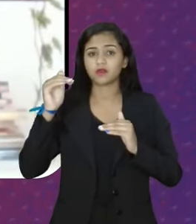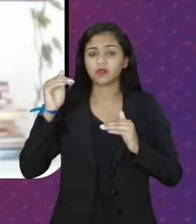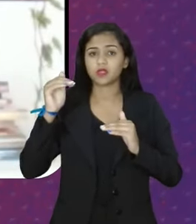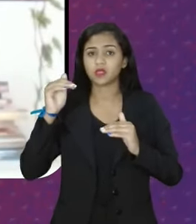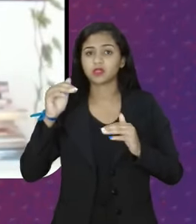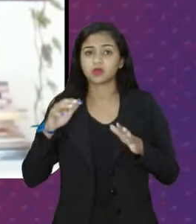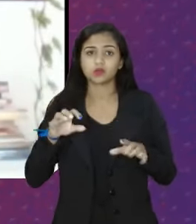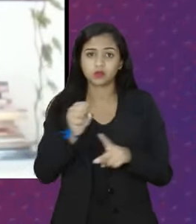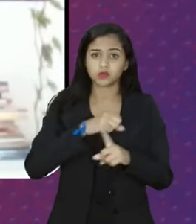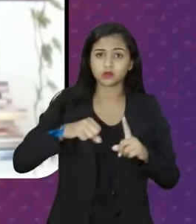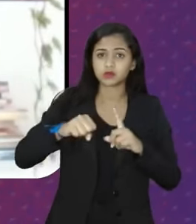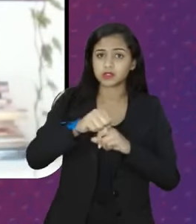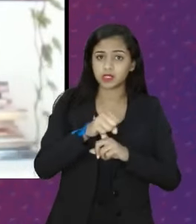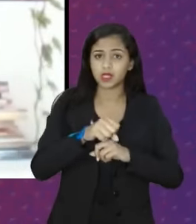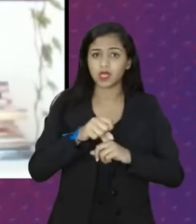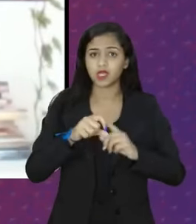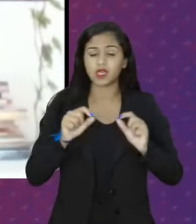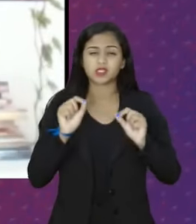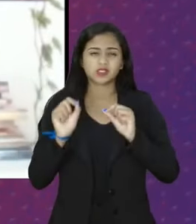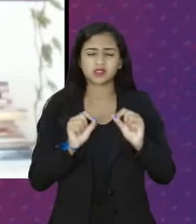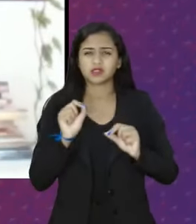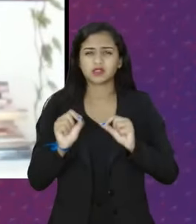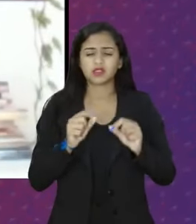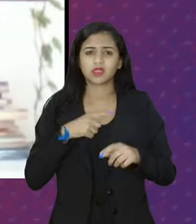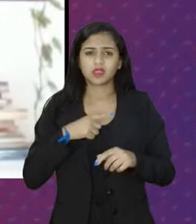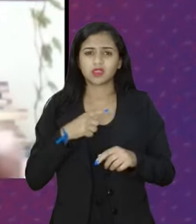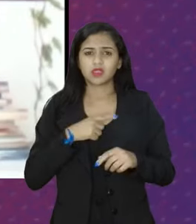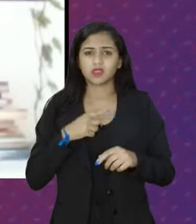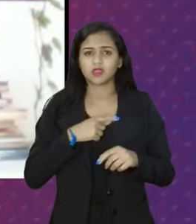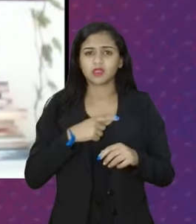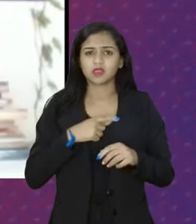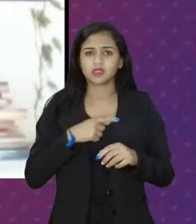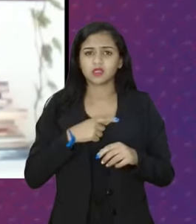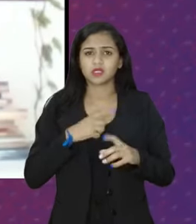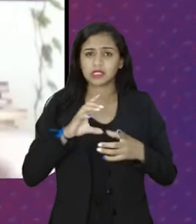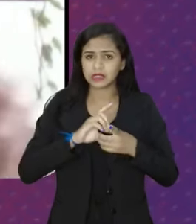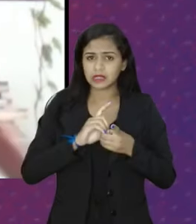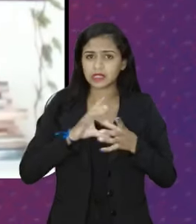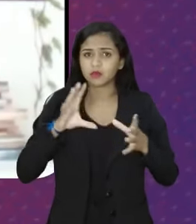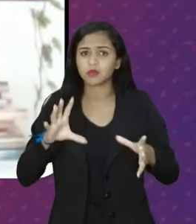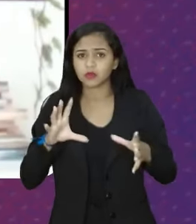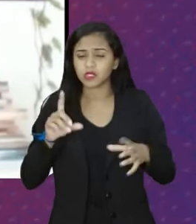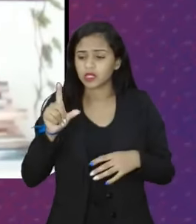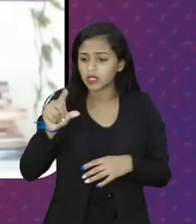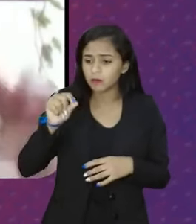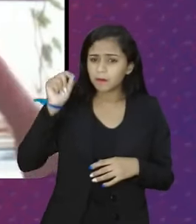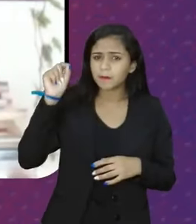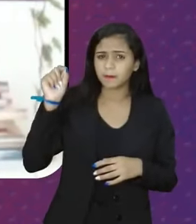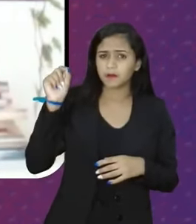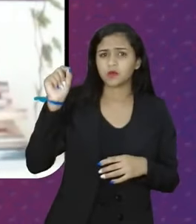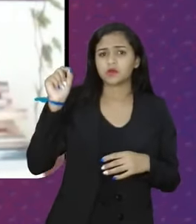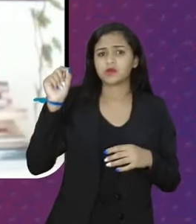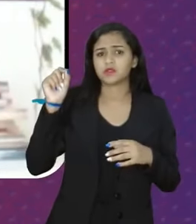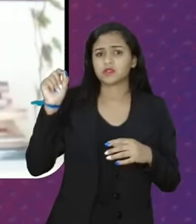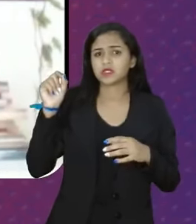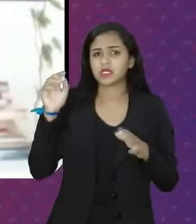numa sociedade que quer ser democrática, que busca, né,